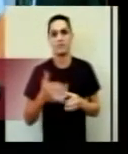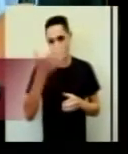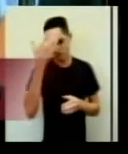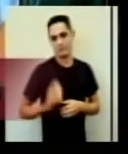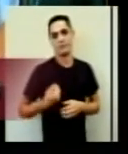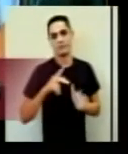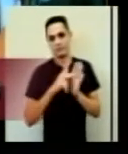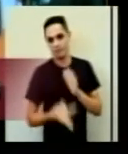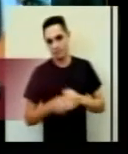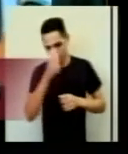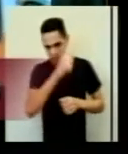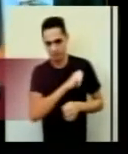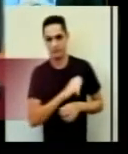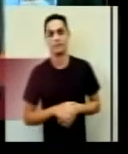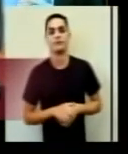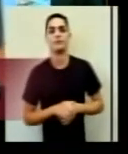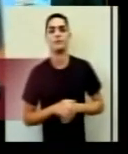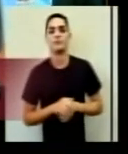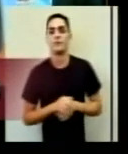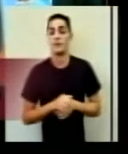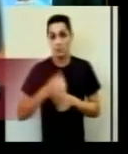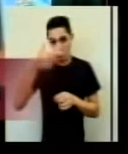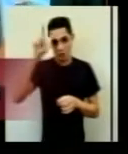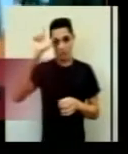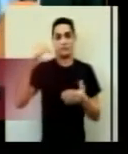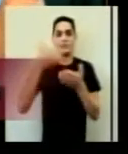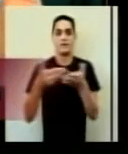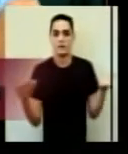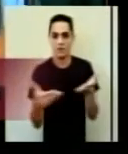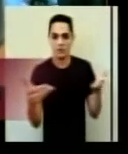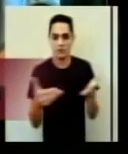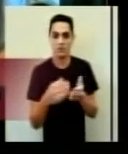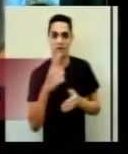2.638 casos por 100 mil habitantes.